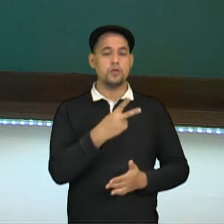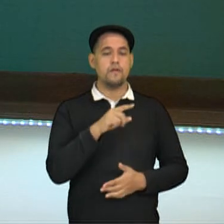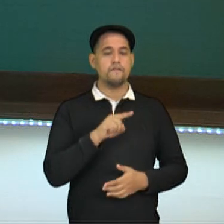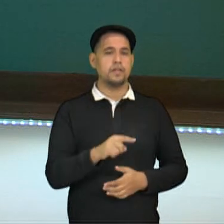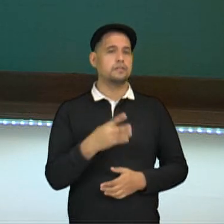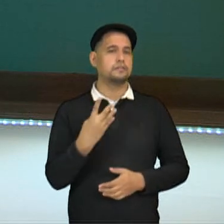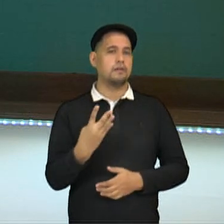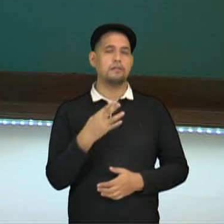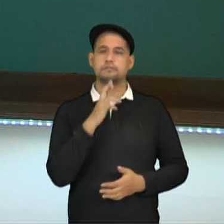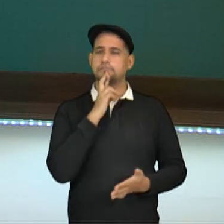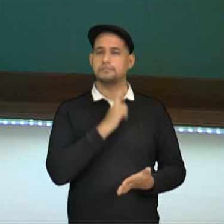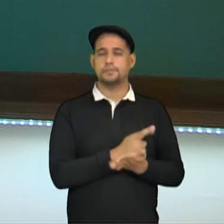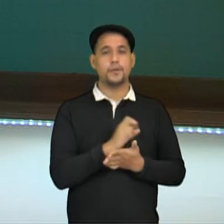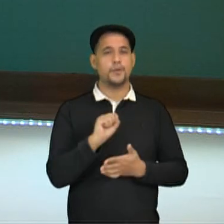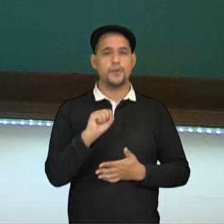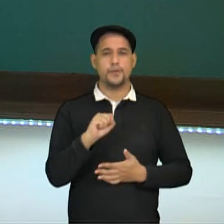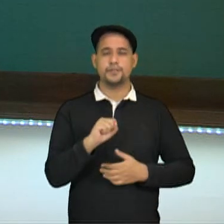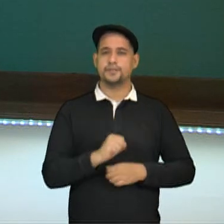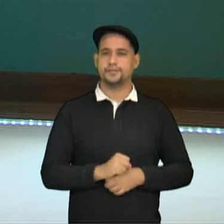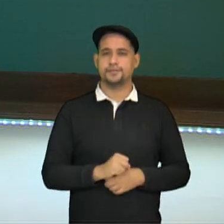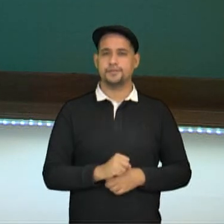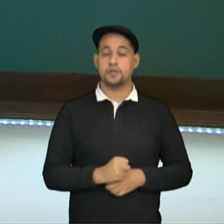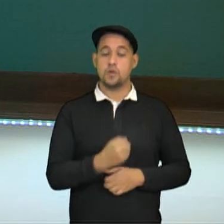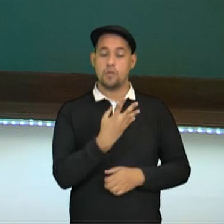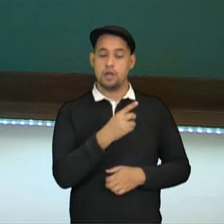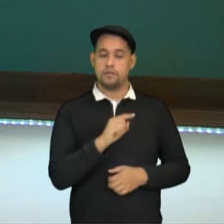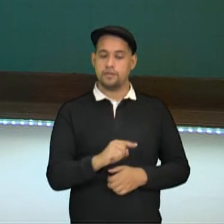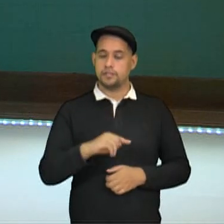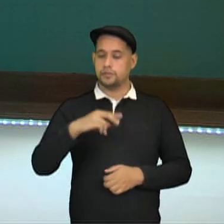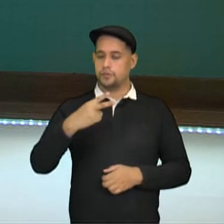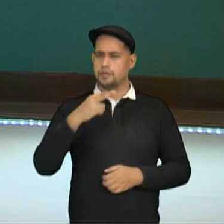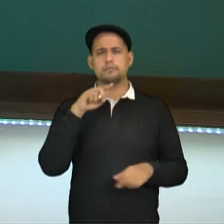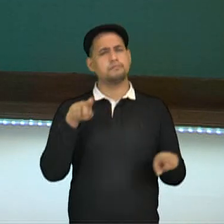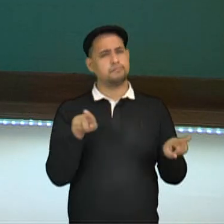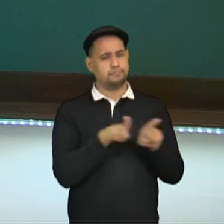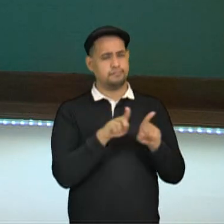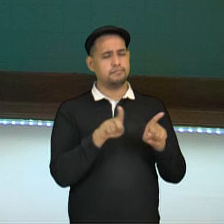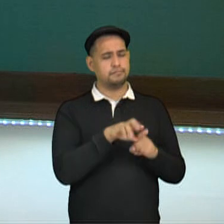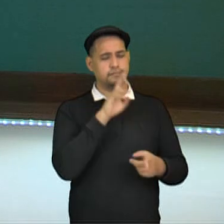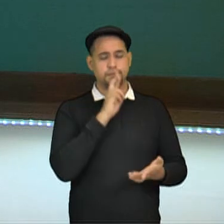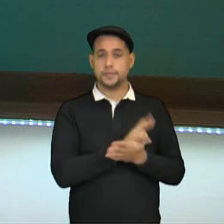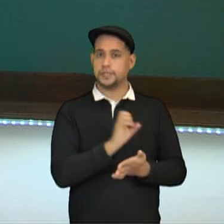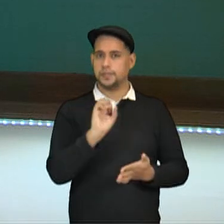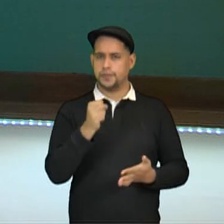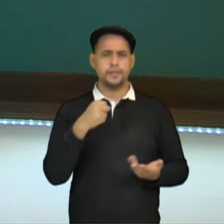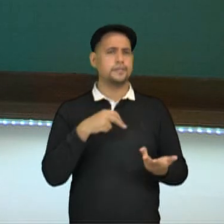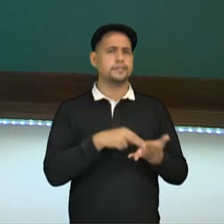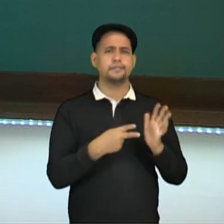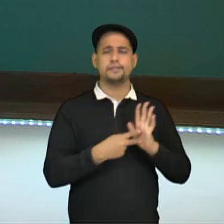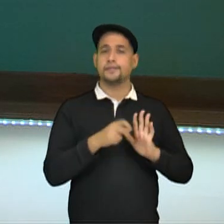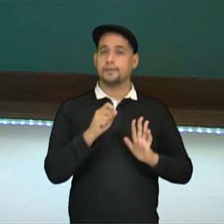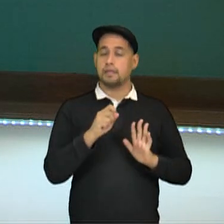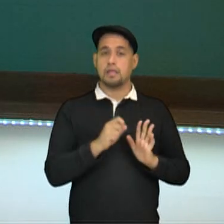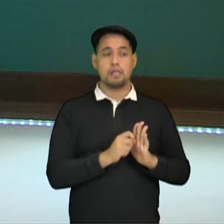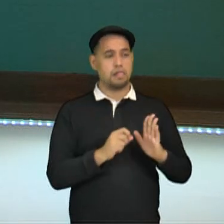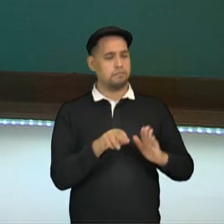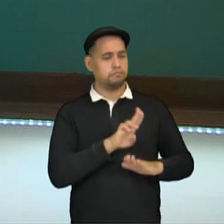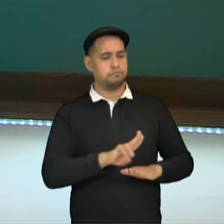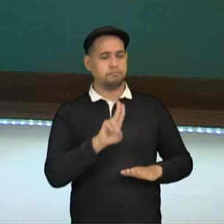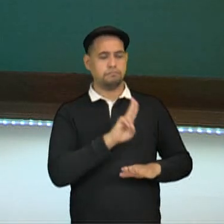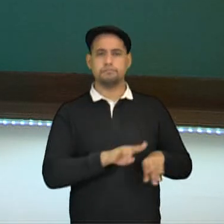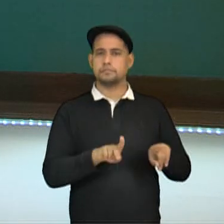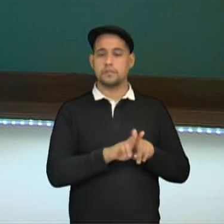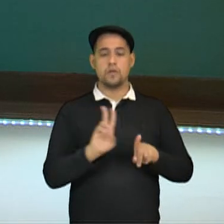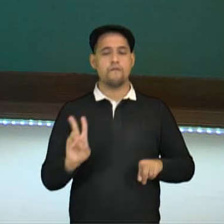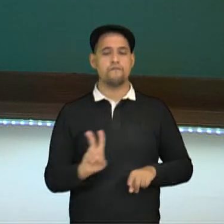vezes 4 é 8. 4 vezes 2 também é 8. Então, é essa propriedade que